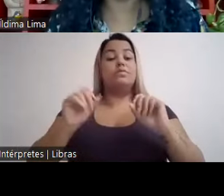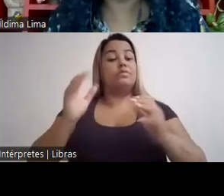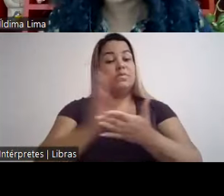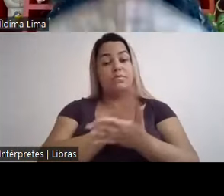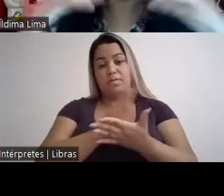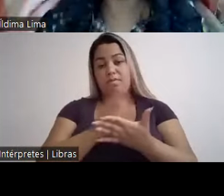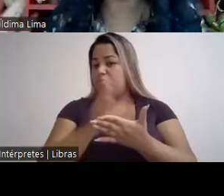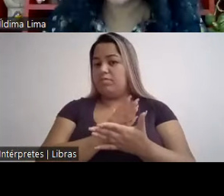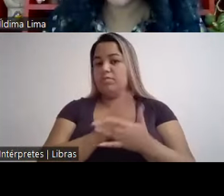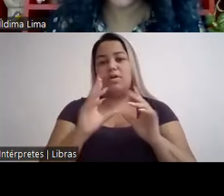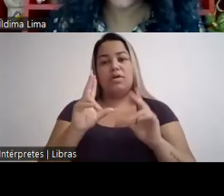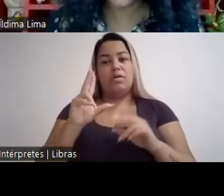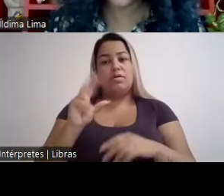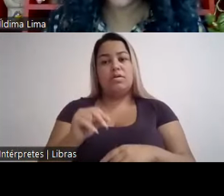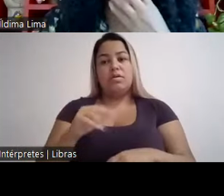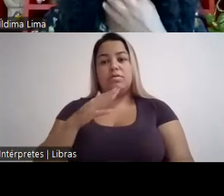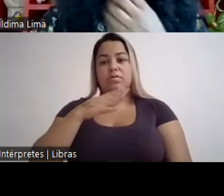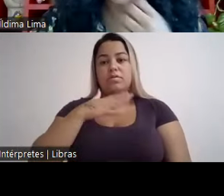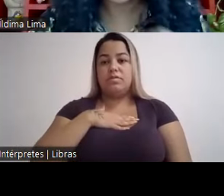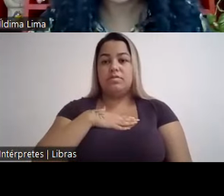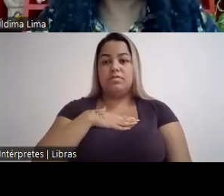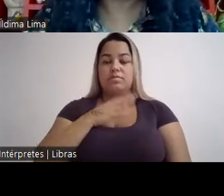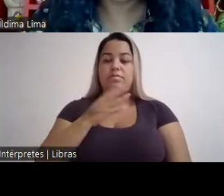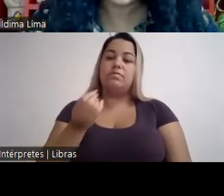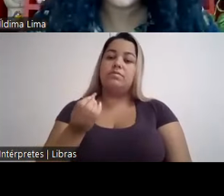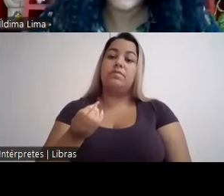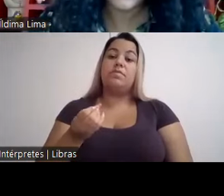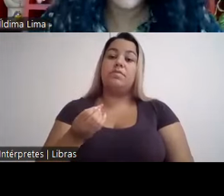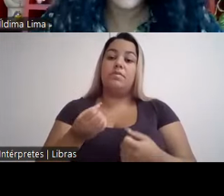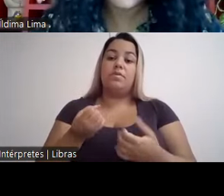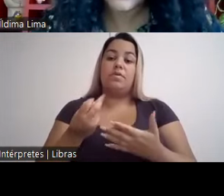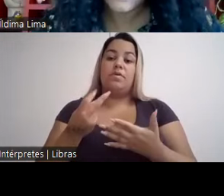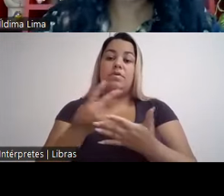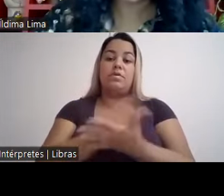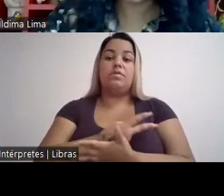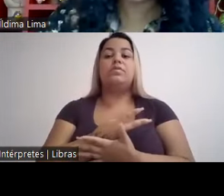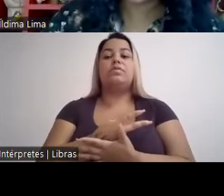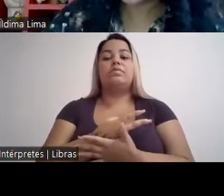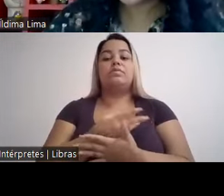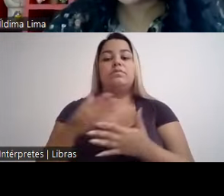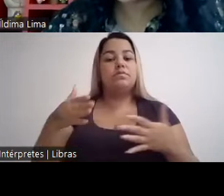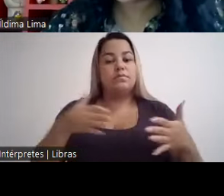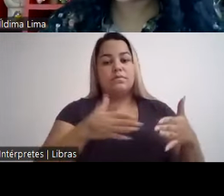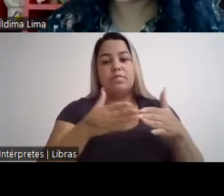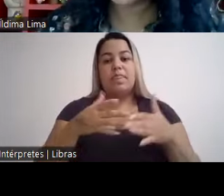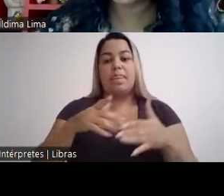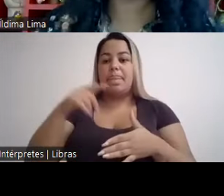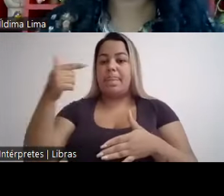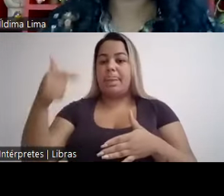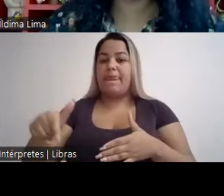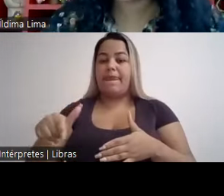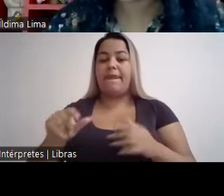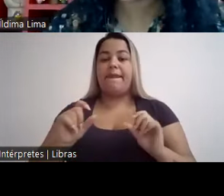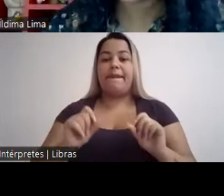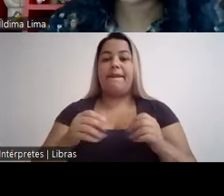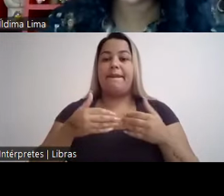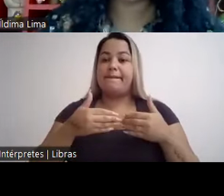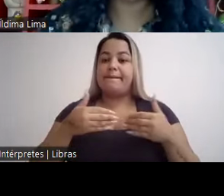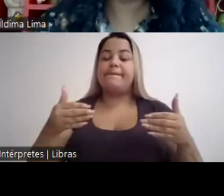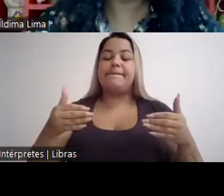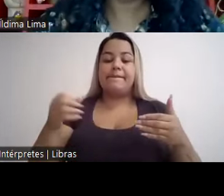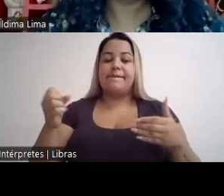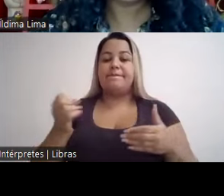não eram meus em completude, né? Então, eu fui trilhar esse novo caminho, então isso abriu uma nova